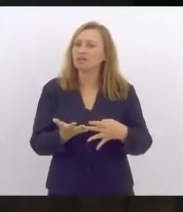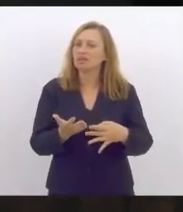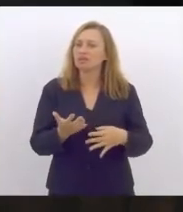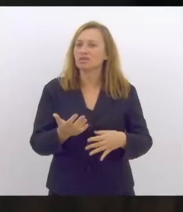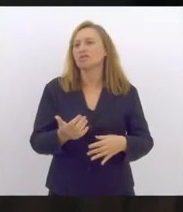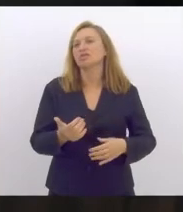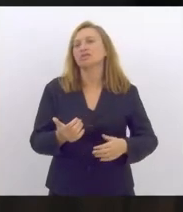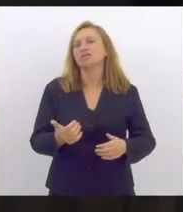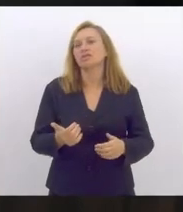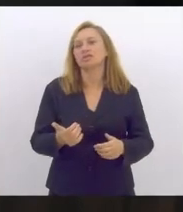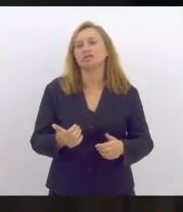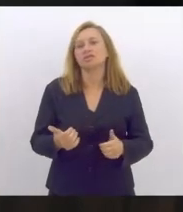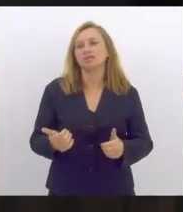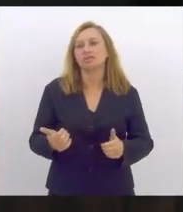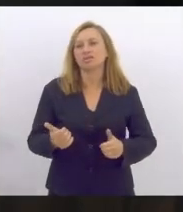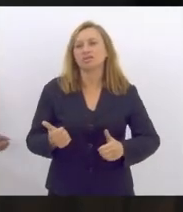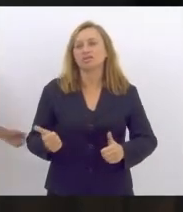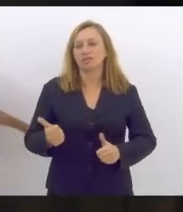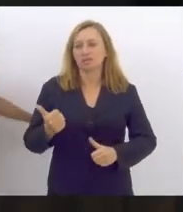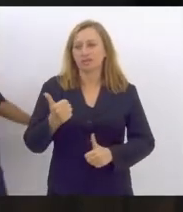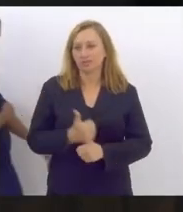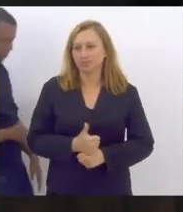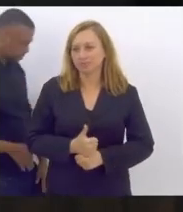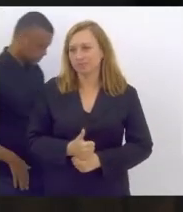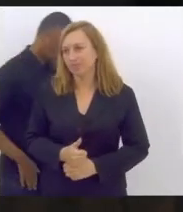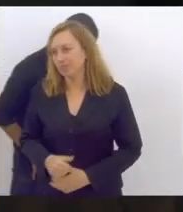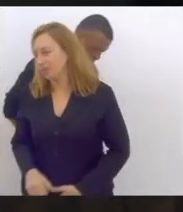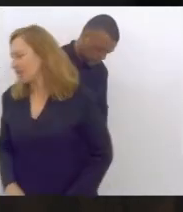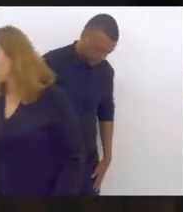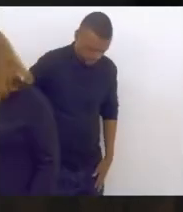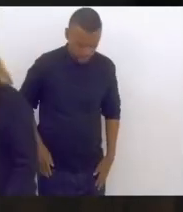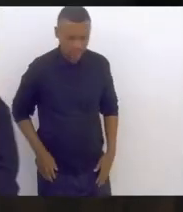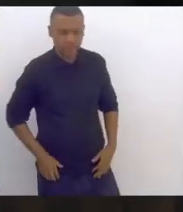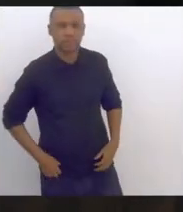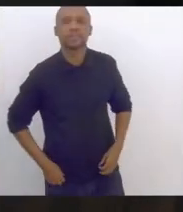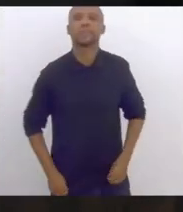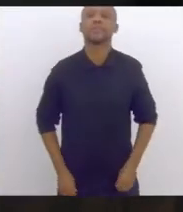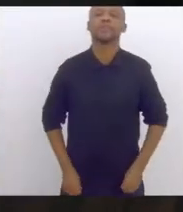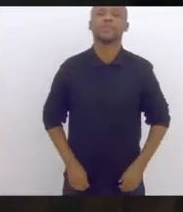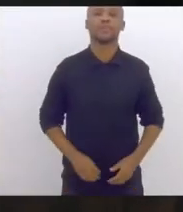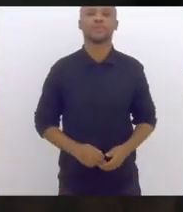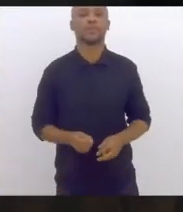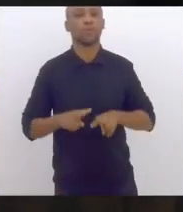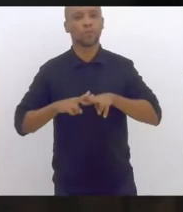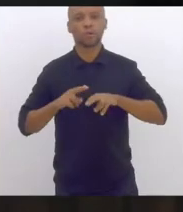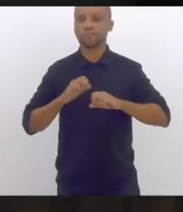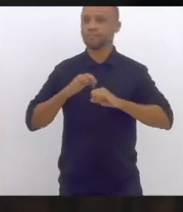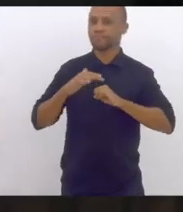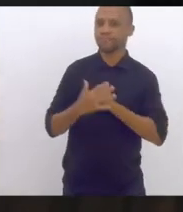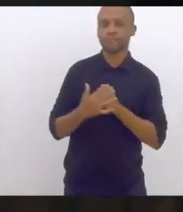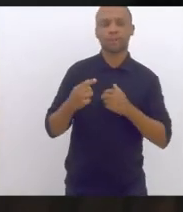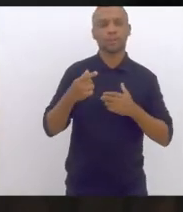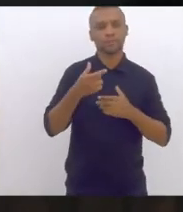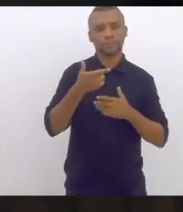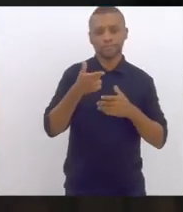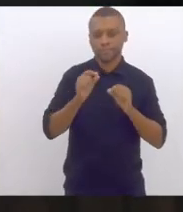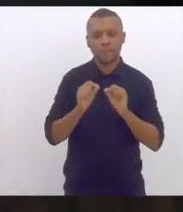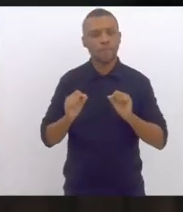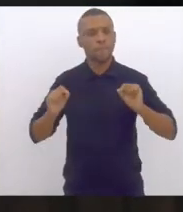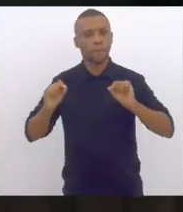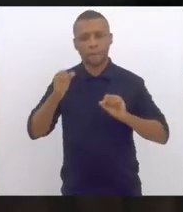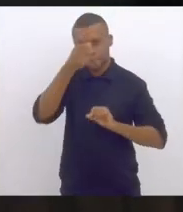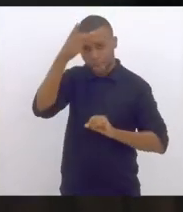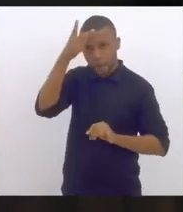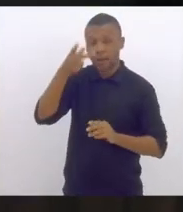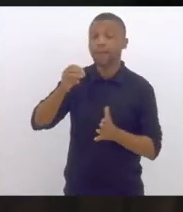intrajornada, almoço e jantar para os profissionais de saúde, enquanto perdurar a situação de emergencial em razão do novo coronavírus, Covid e da outras providências. Pareceres da Comissão de